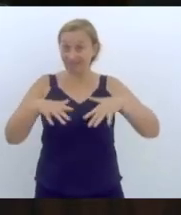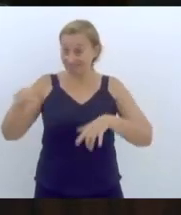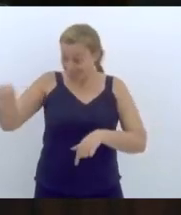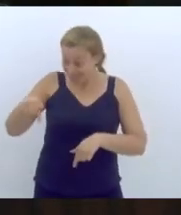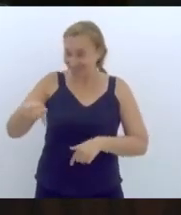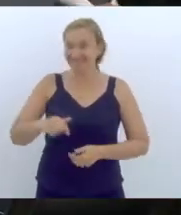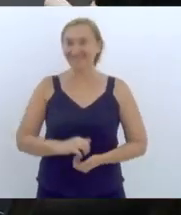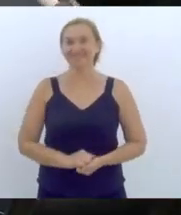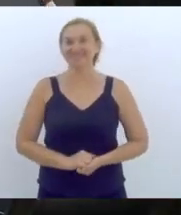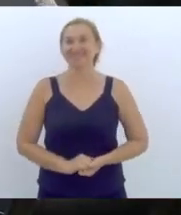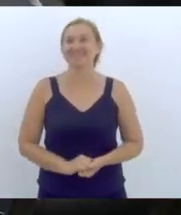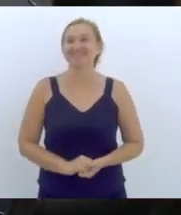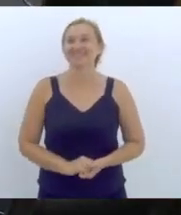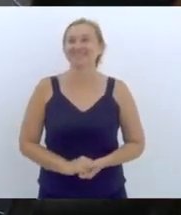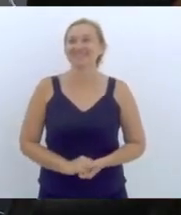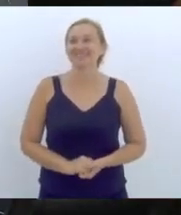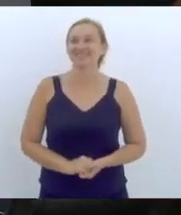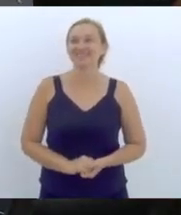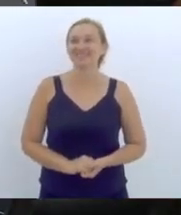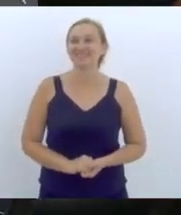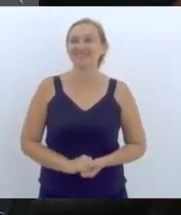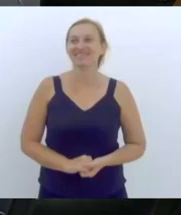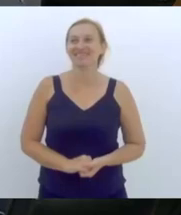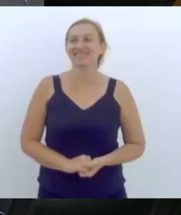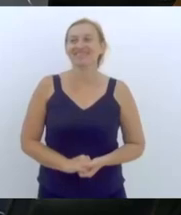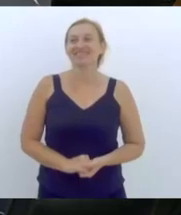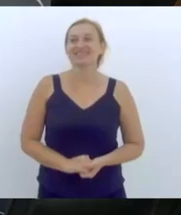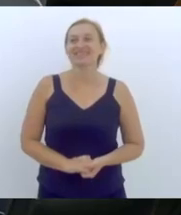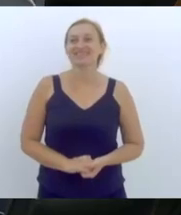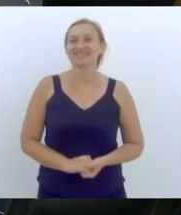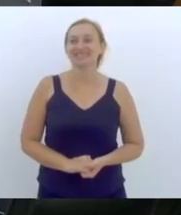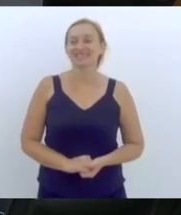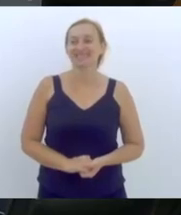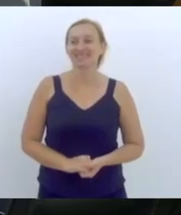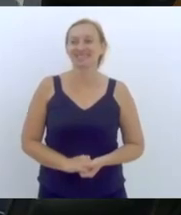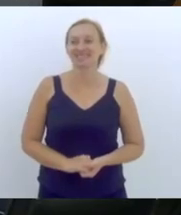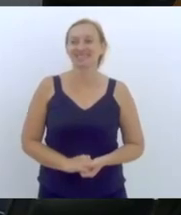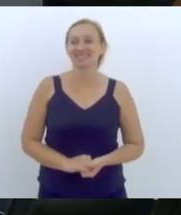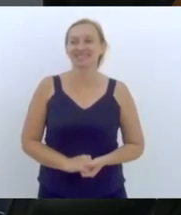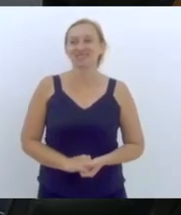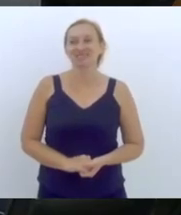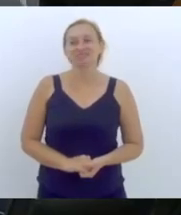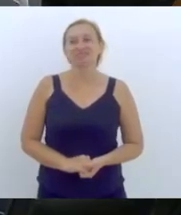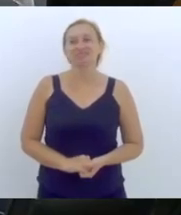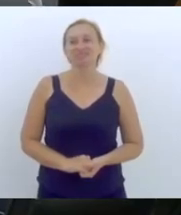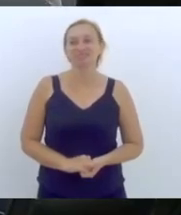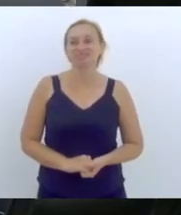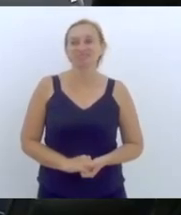Você vai emitir o parecer.